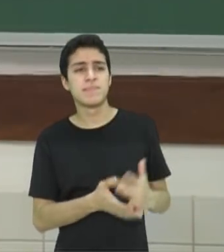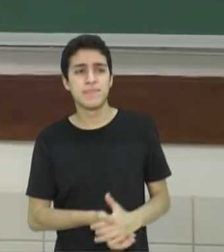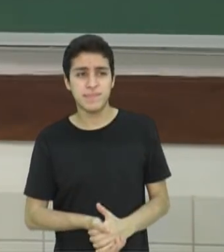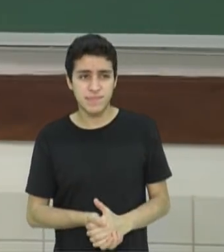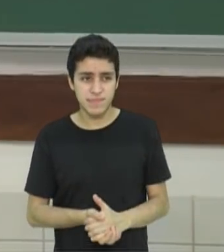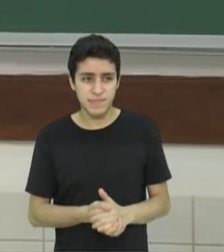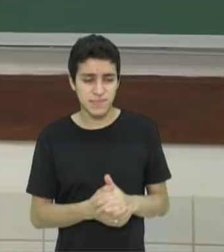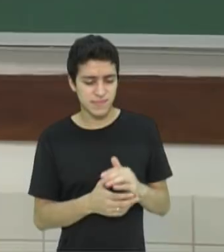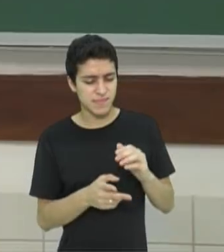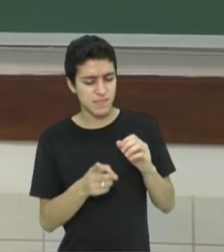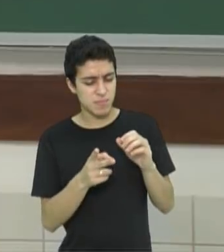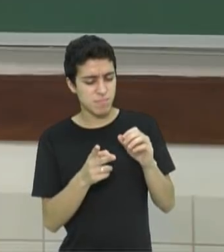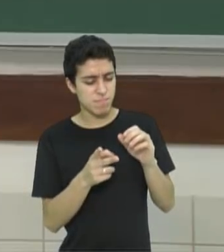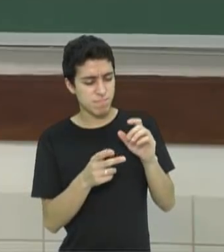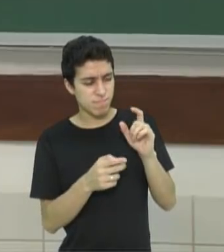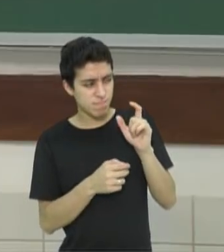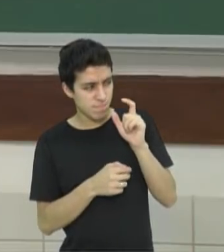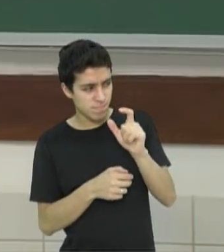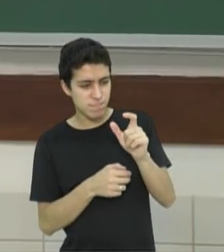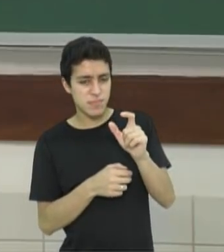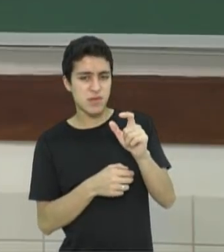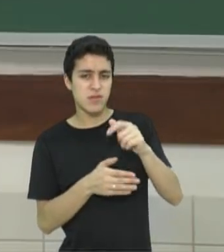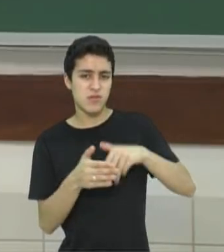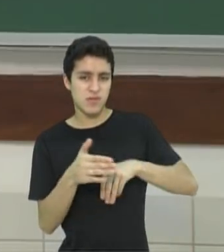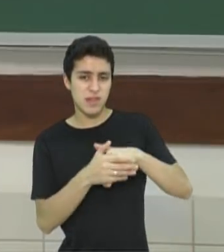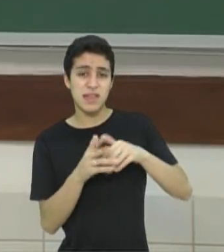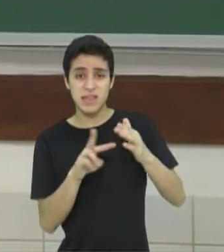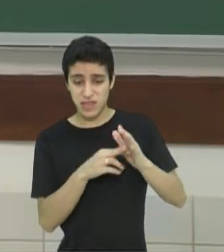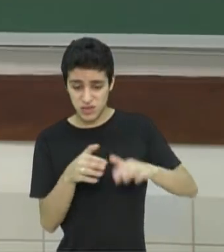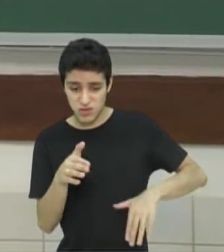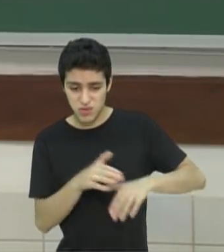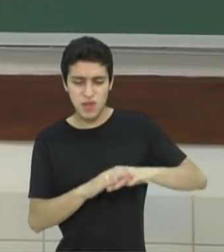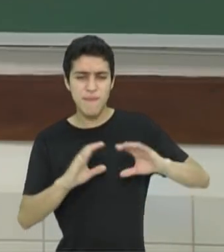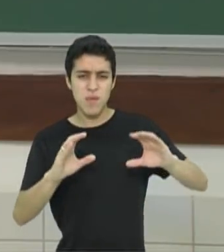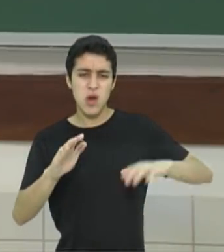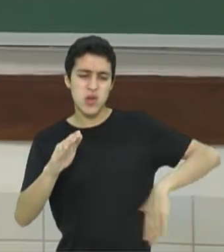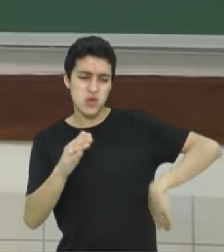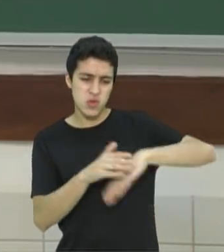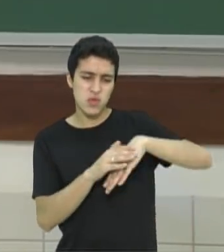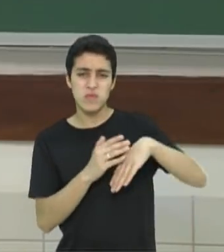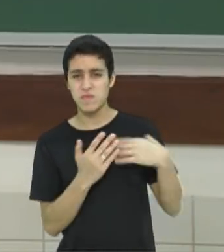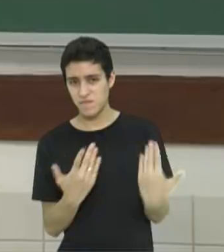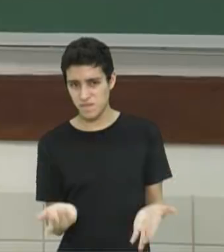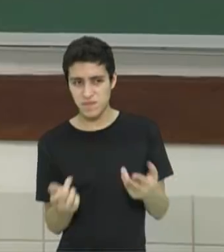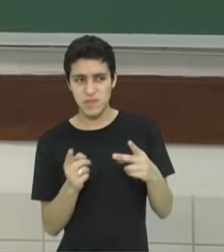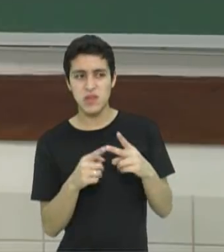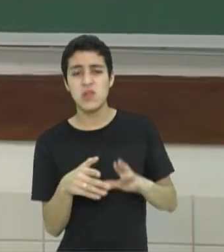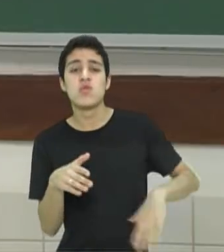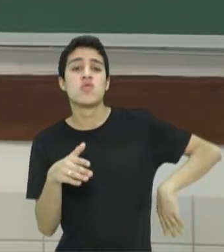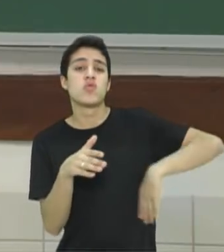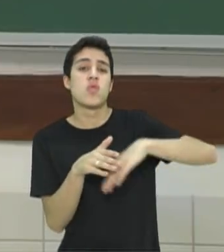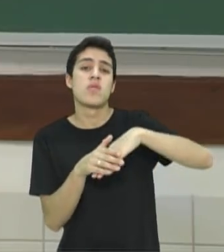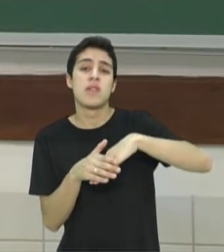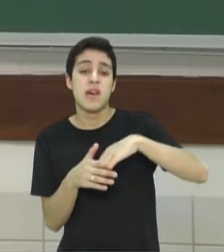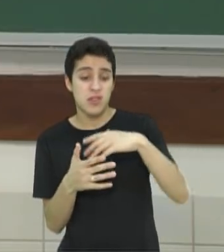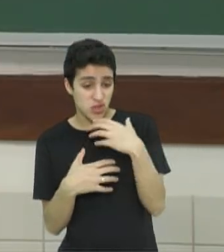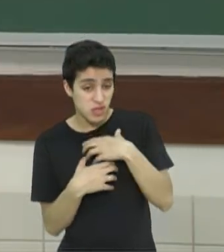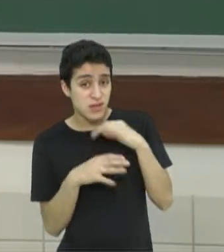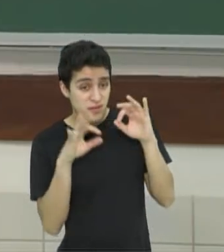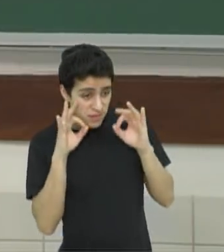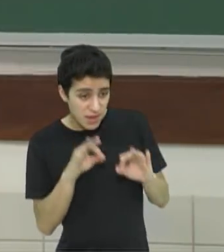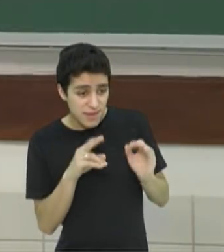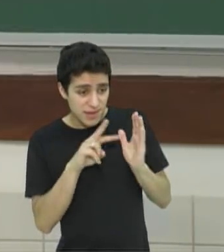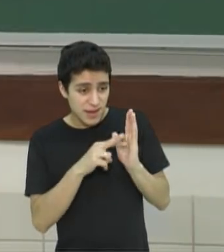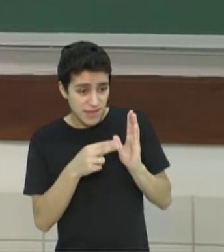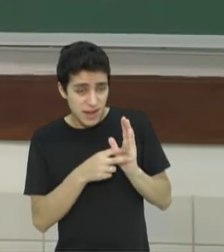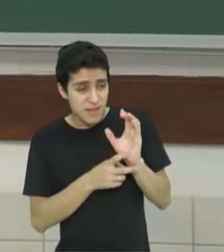tínhamos chuta, de chutar a bola. Então, o jogador chutou a bola. Chutar, no sentido literal de